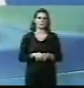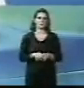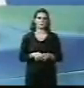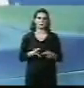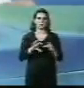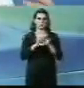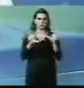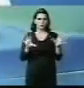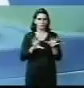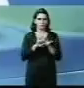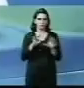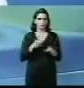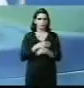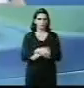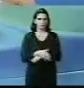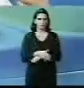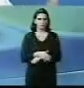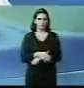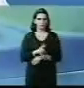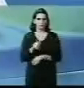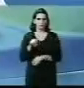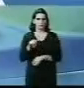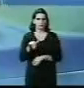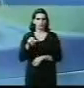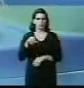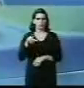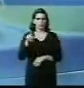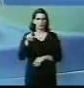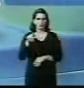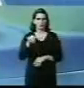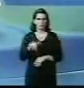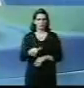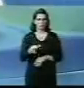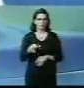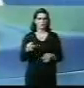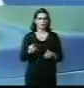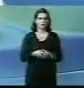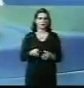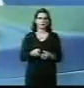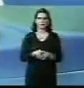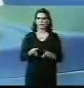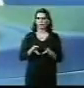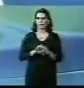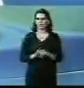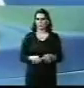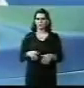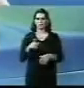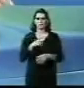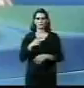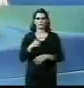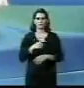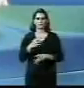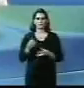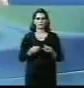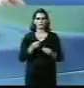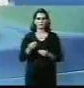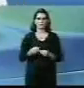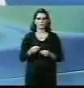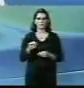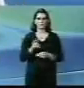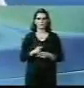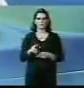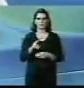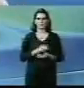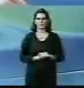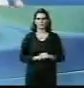livre, tá, pessoal? Geralmente instalados em servidores Linux ou FreeBSD. Então, eles possibilitam recursos, além do proxy, né, o